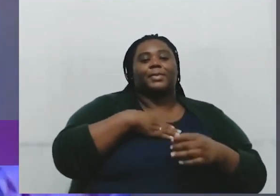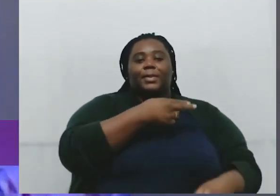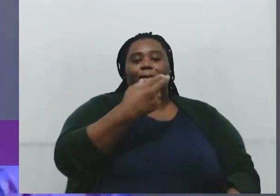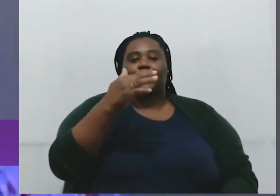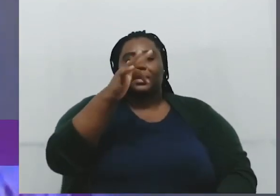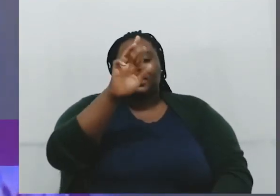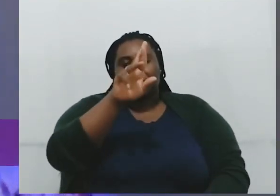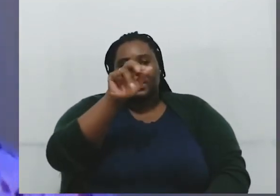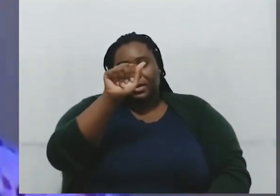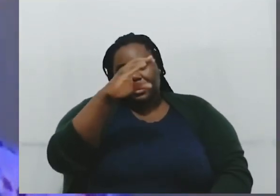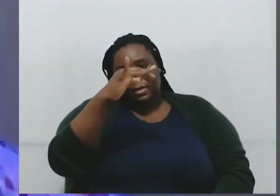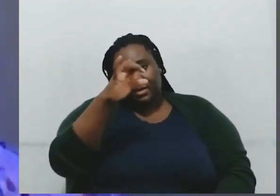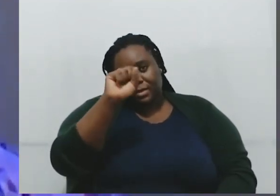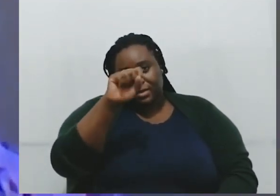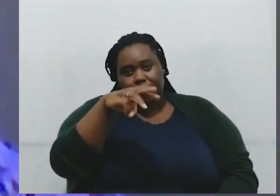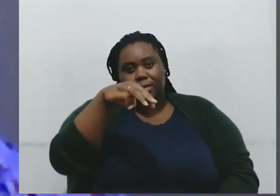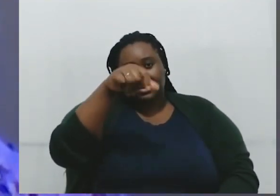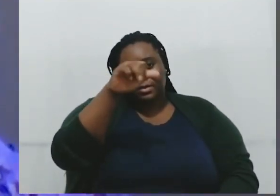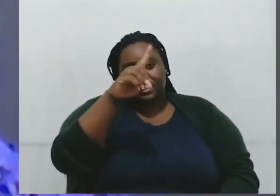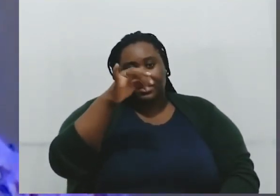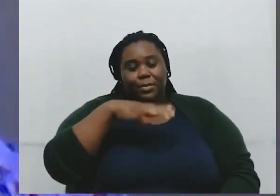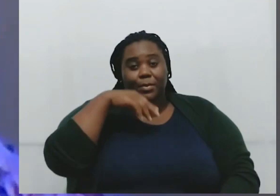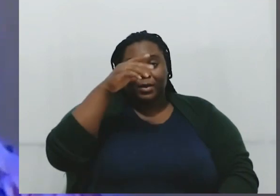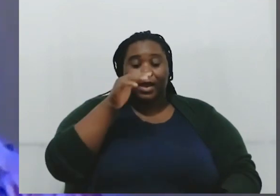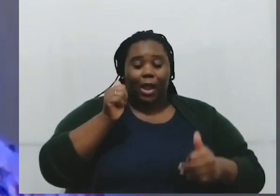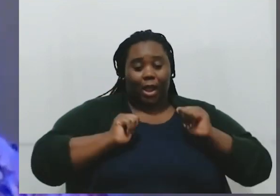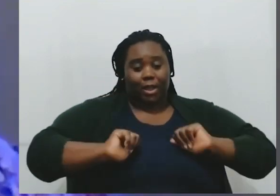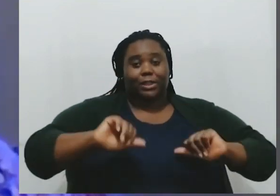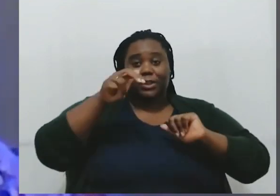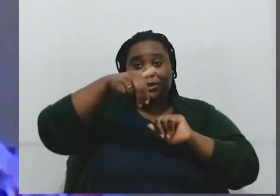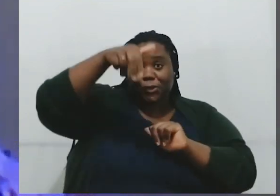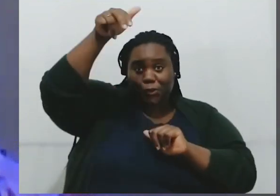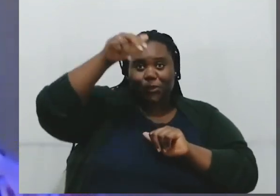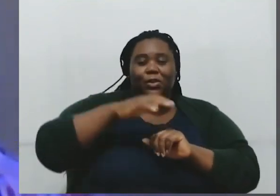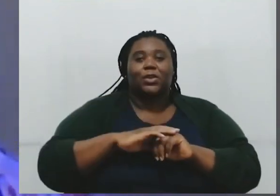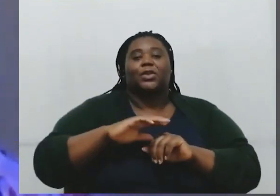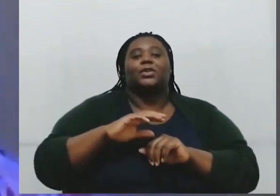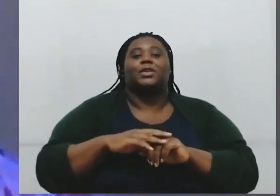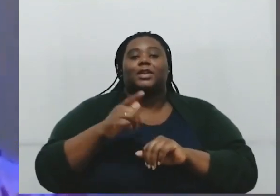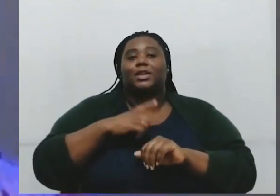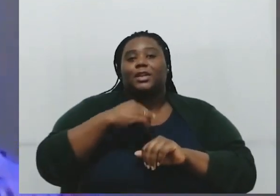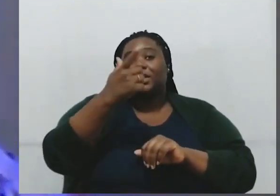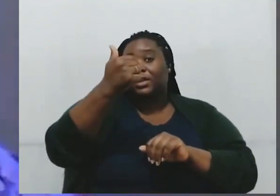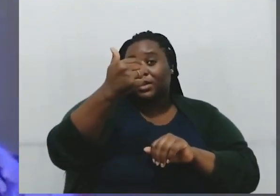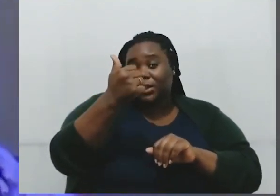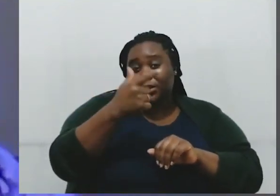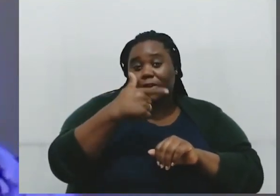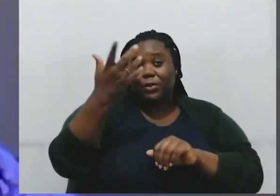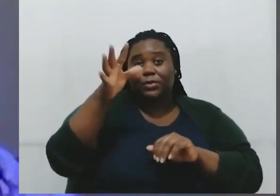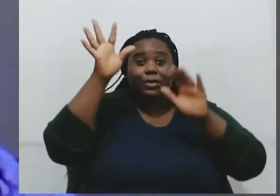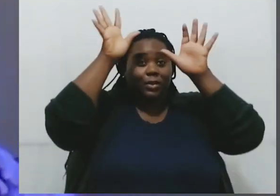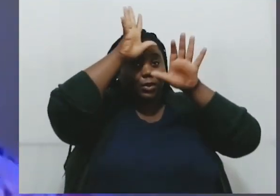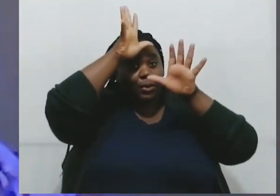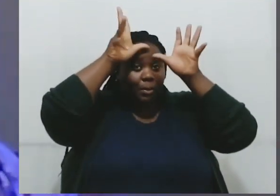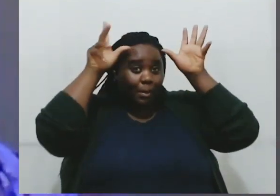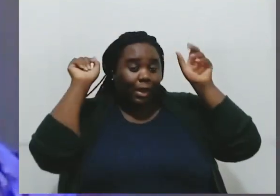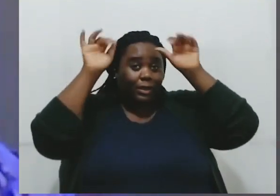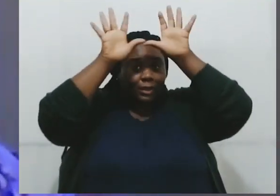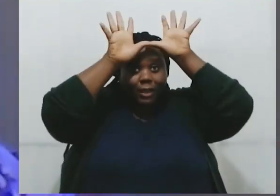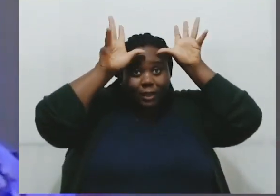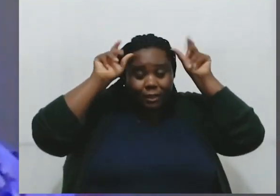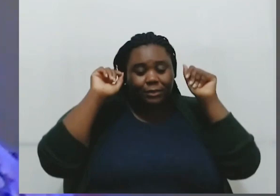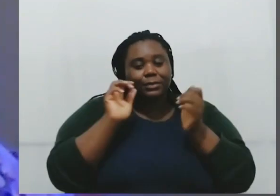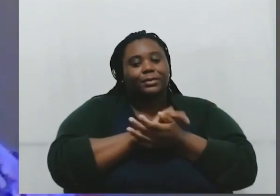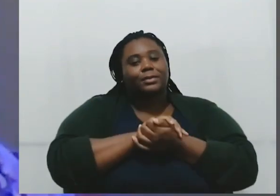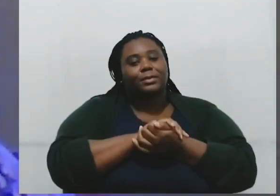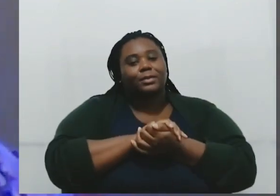Norte, atuo há 12 anos na cidade de Manaus, no Amazonas, na região inteira, mas eu moro em Manaus. Eu sou